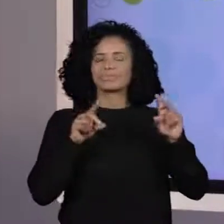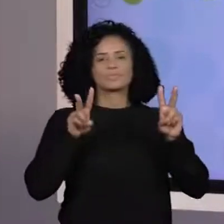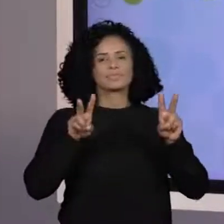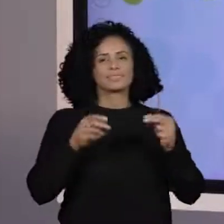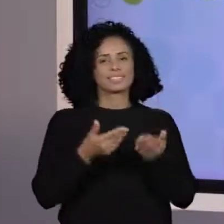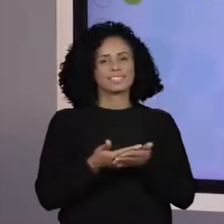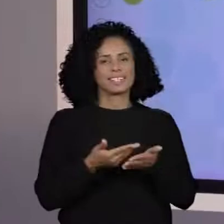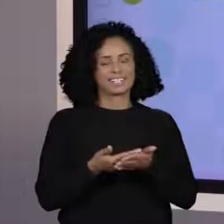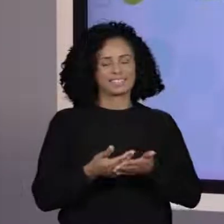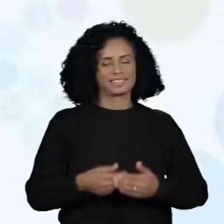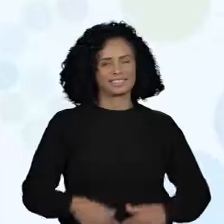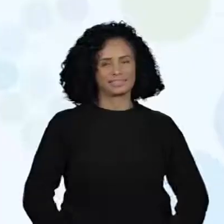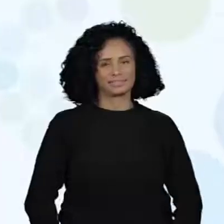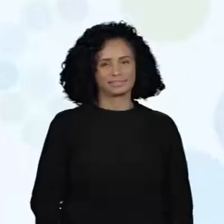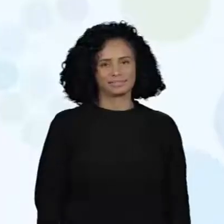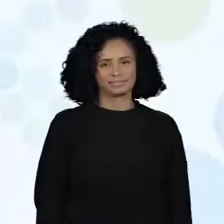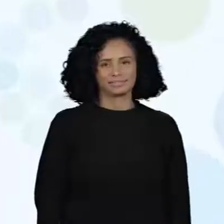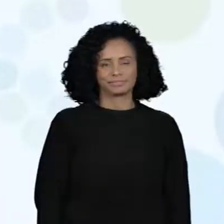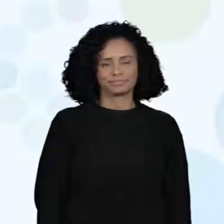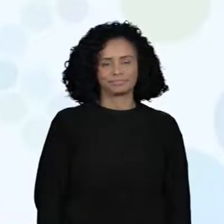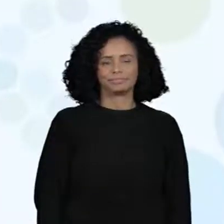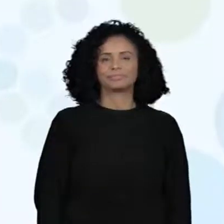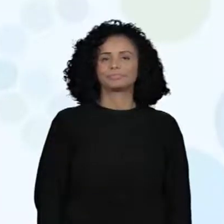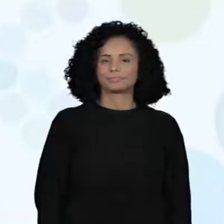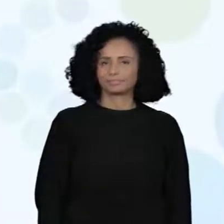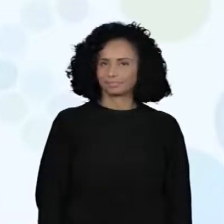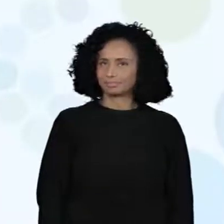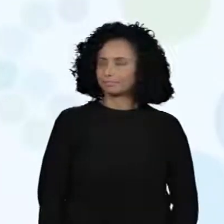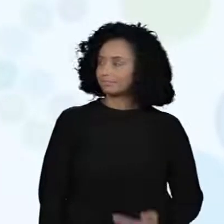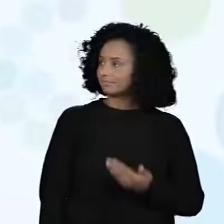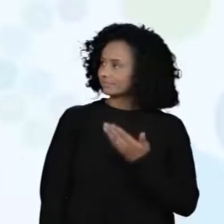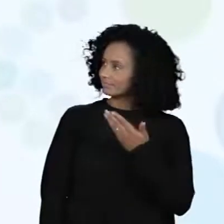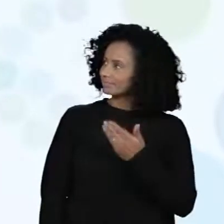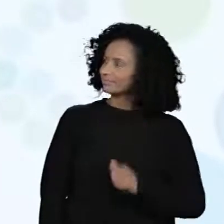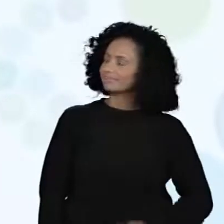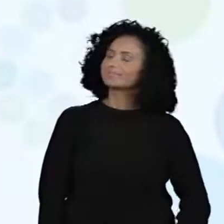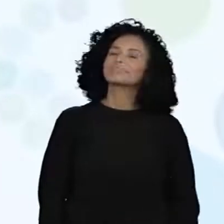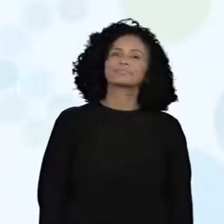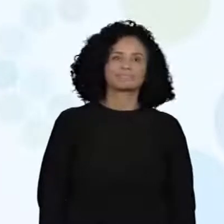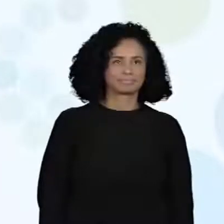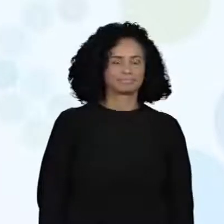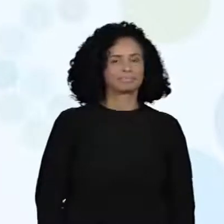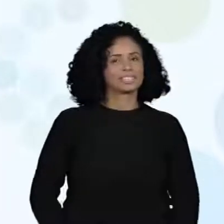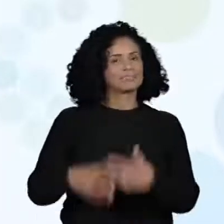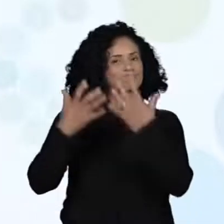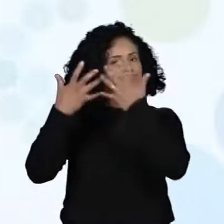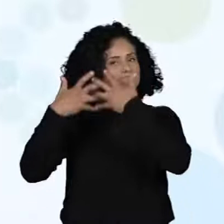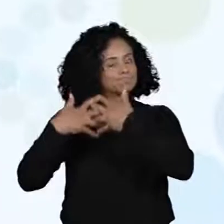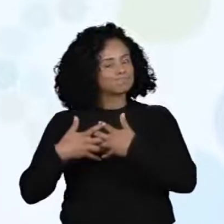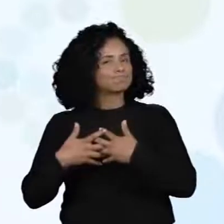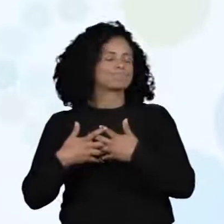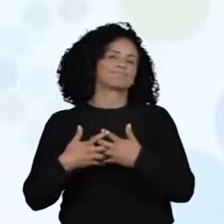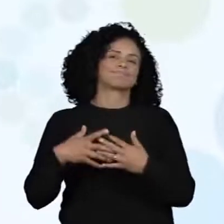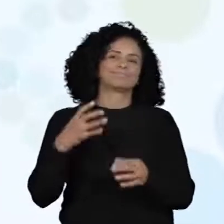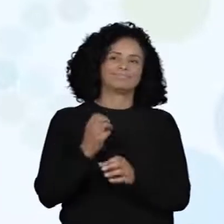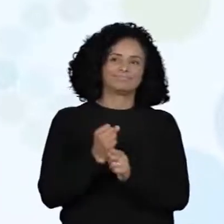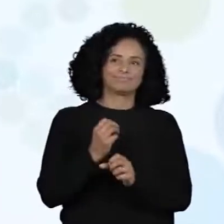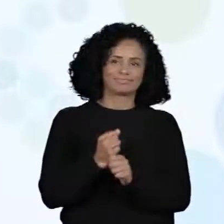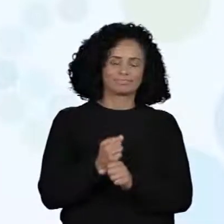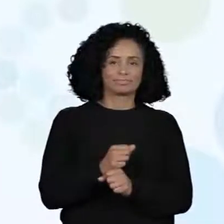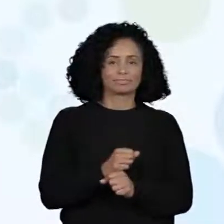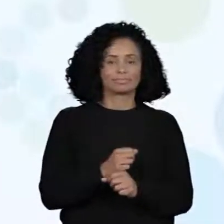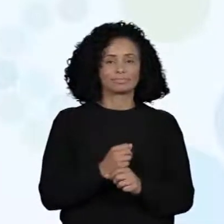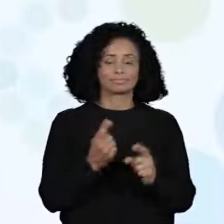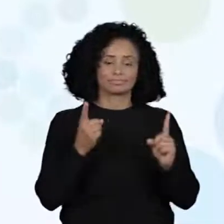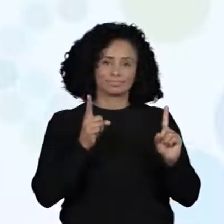da nossa aula. Olha só. Situações problema. Cá estamos nós, Progenô e